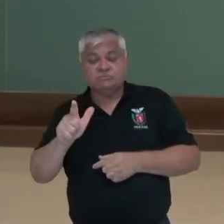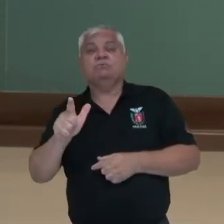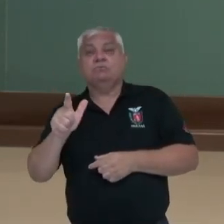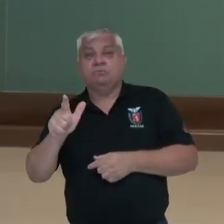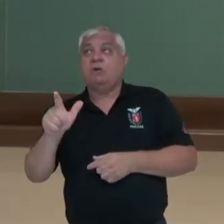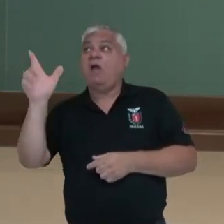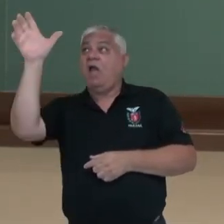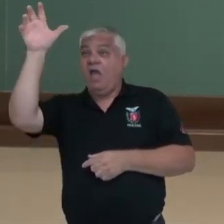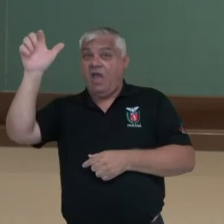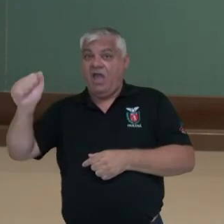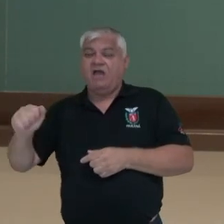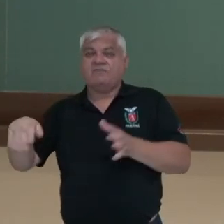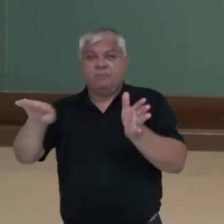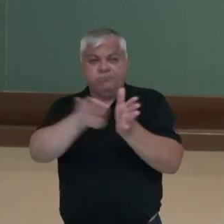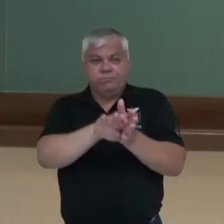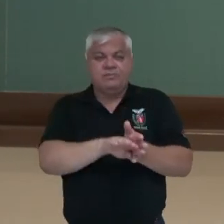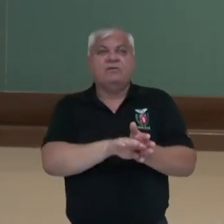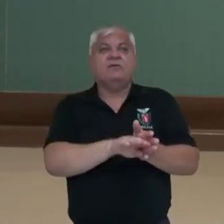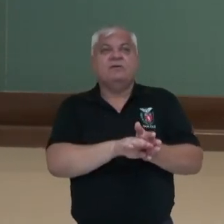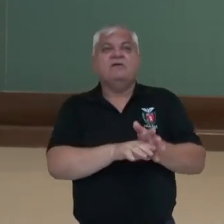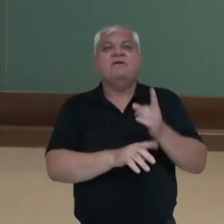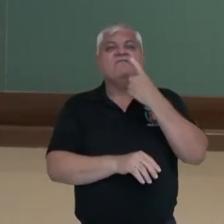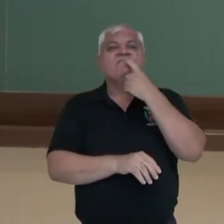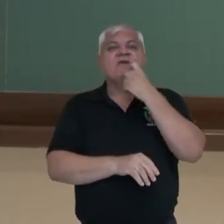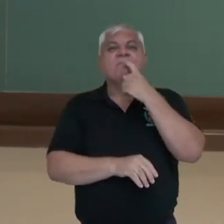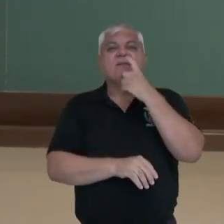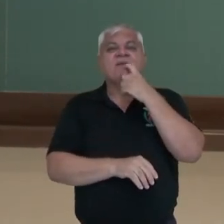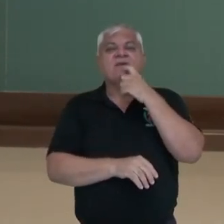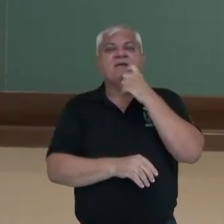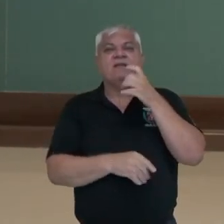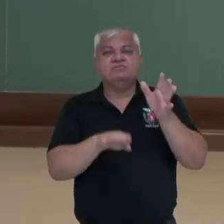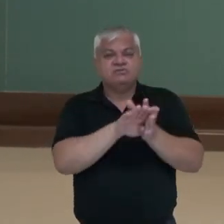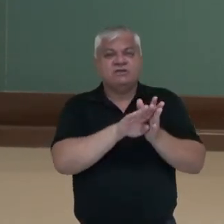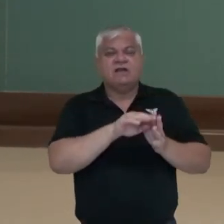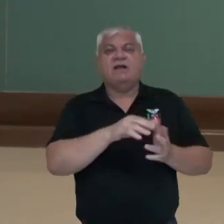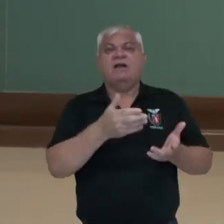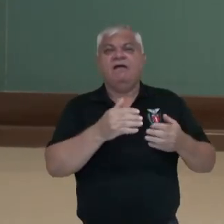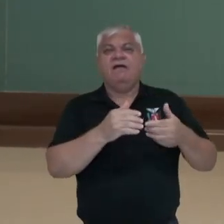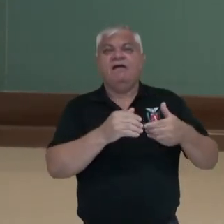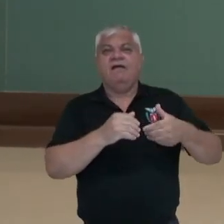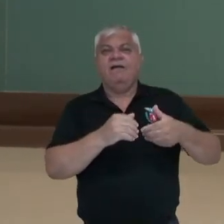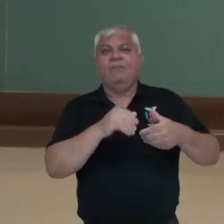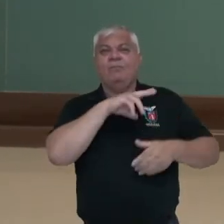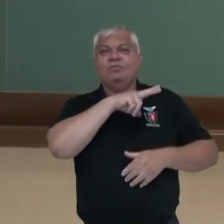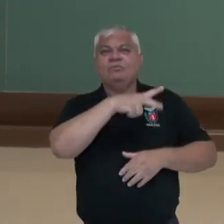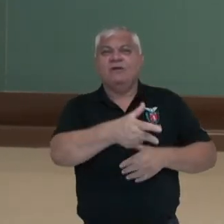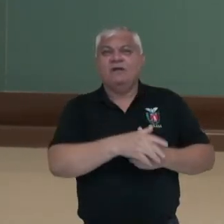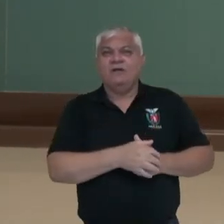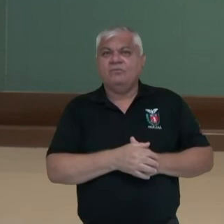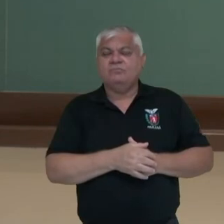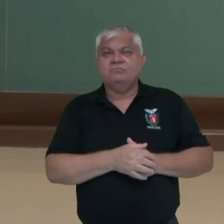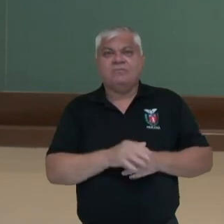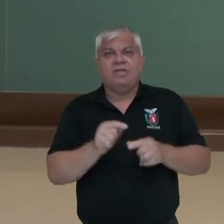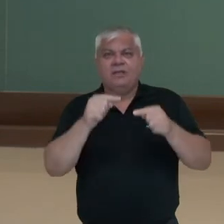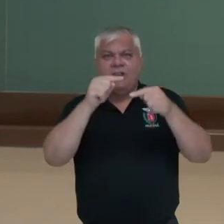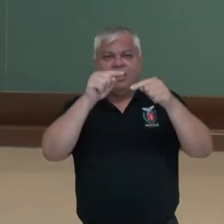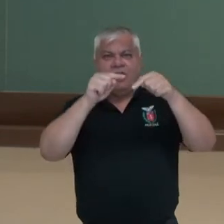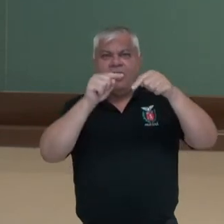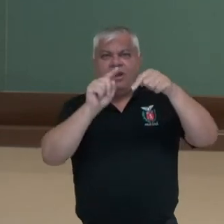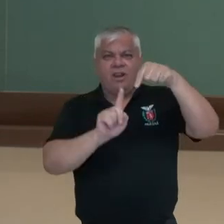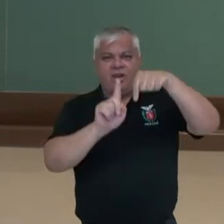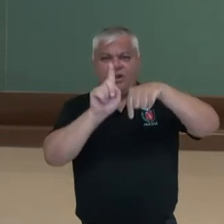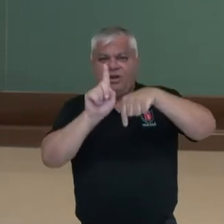África, vermelhinho desembarcam na América Portuguesa. Nunca bate o cálculo. Muitas